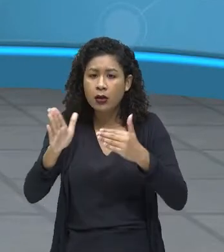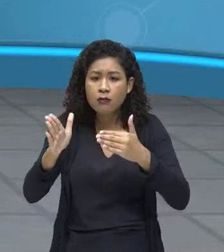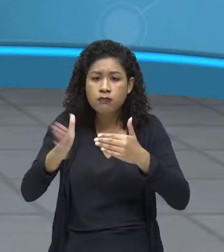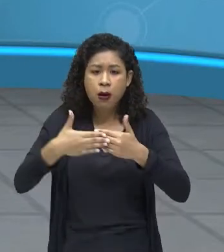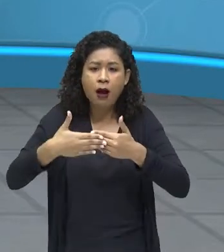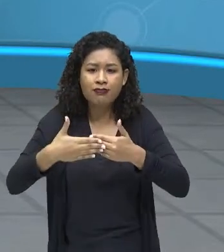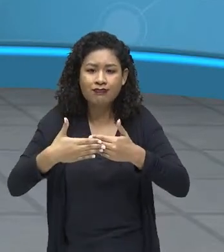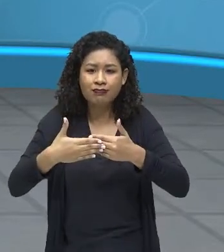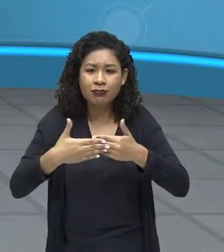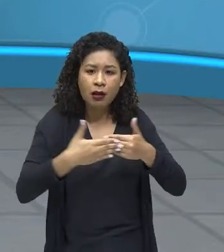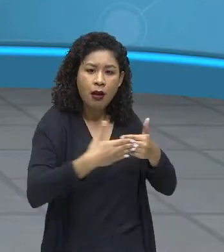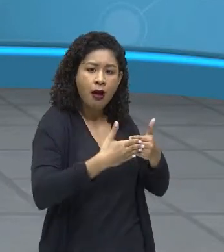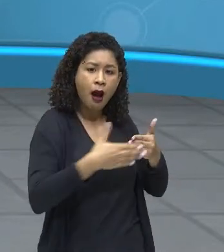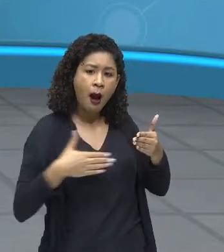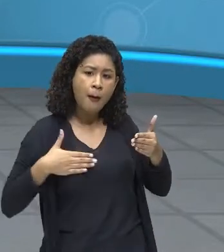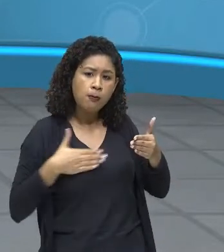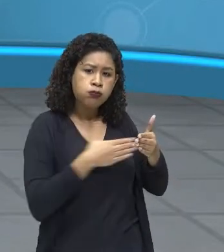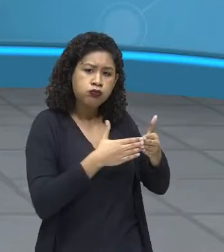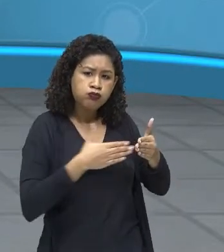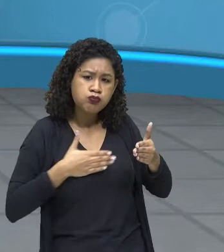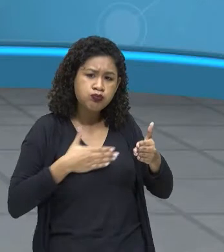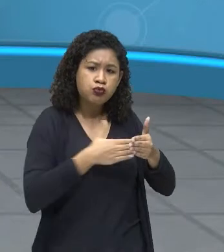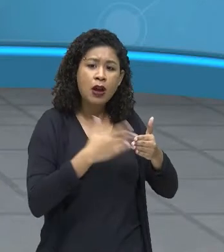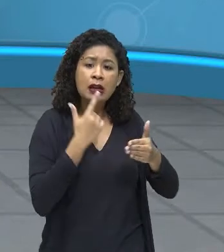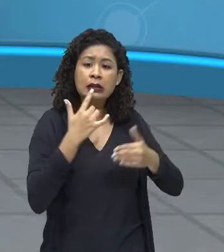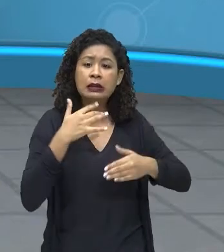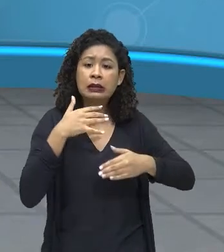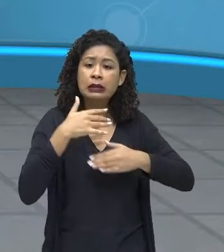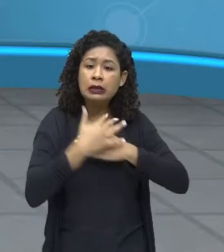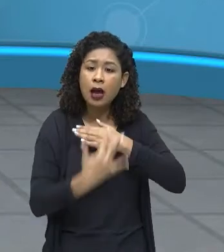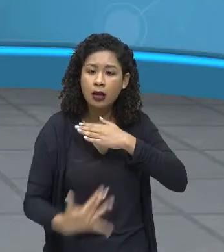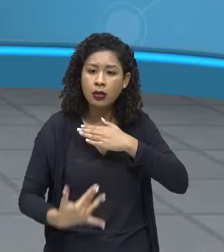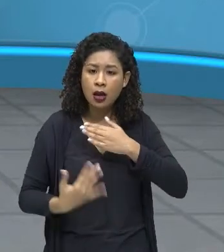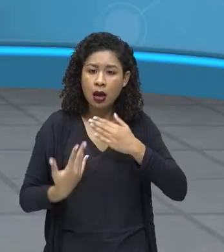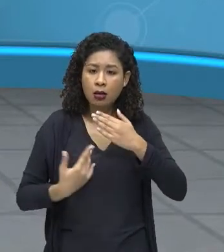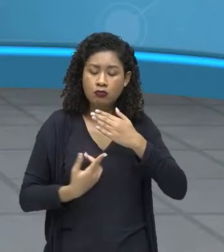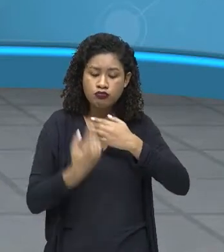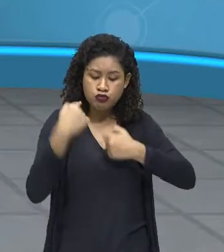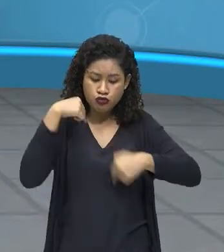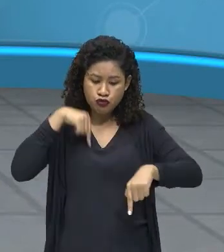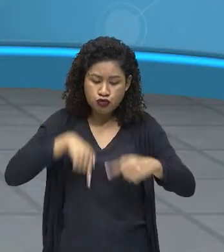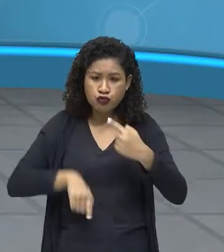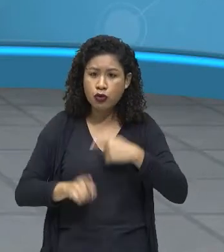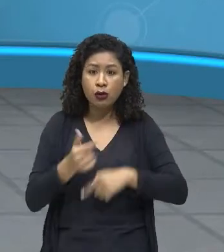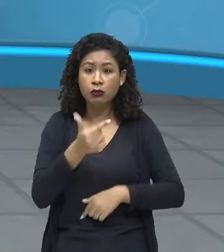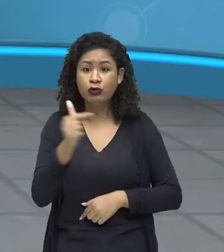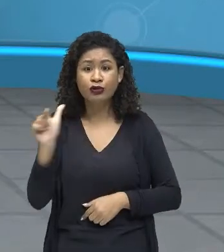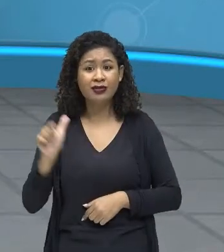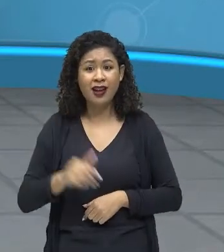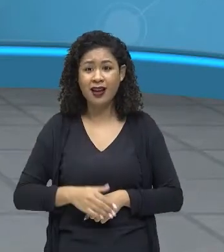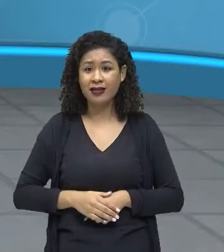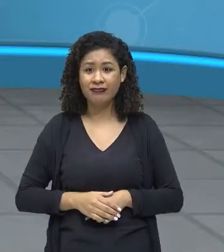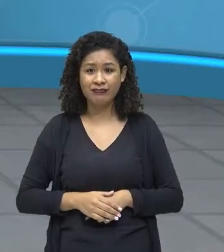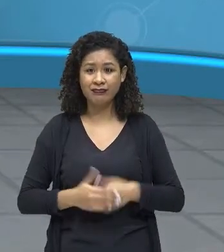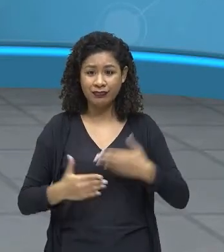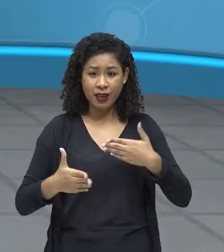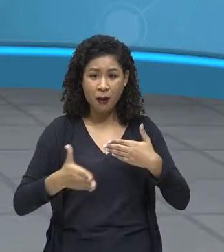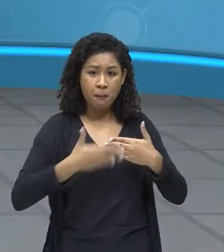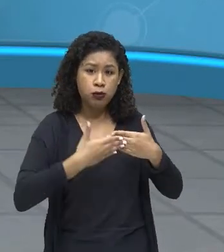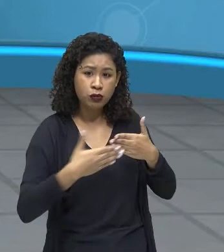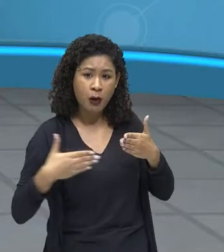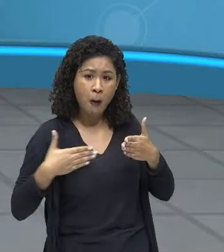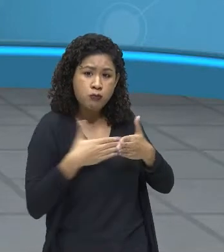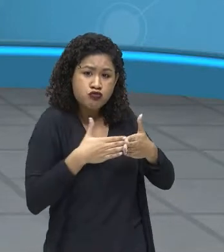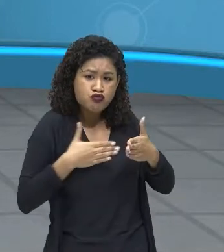a passagem do sangue aconteça, né? Então quando acontece esse impedimento, o que acontece? O infarto, né?